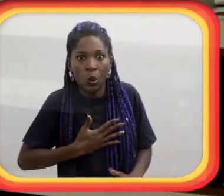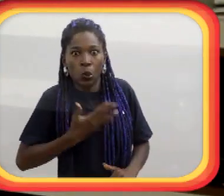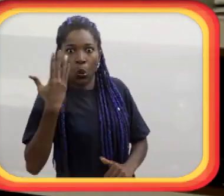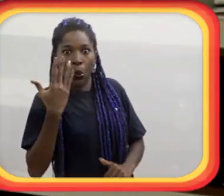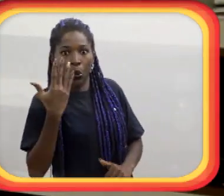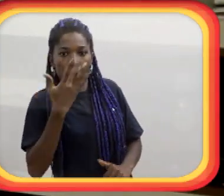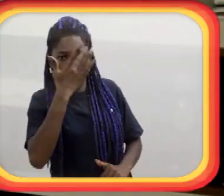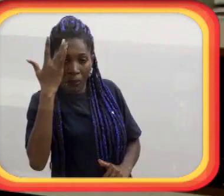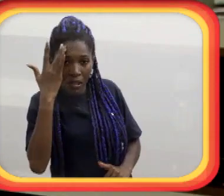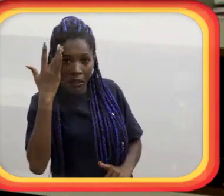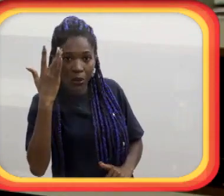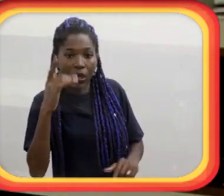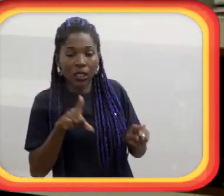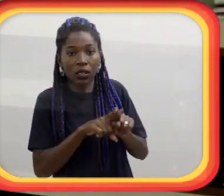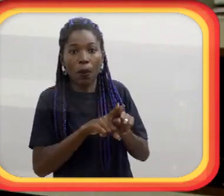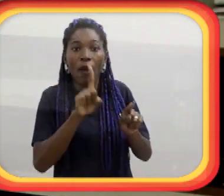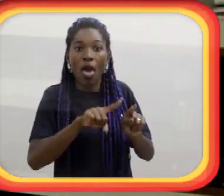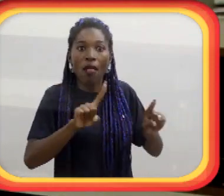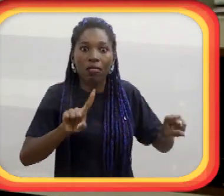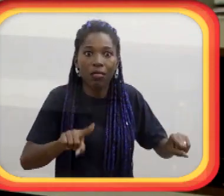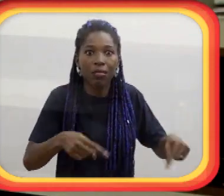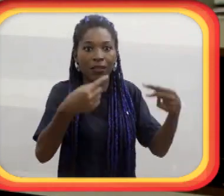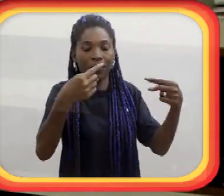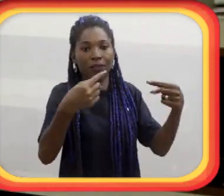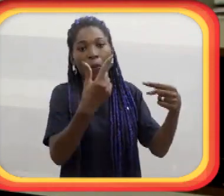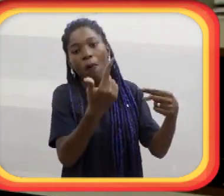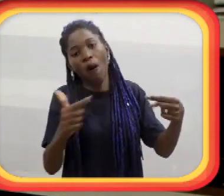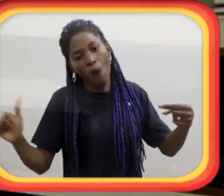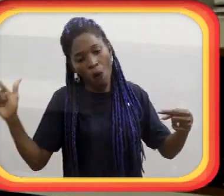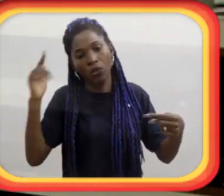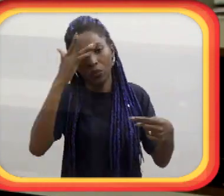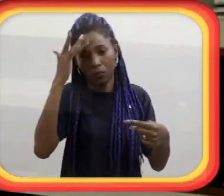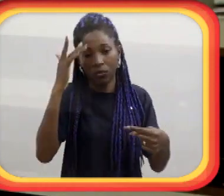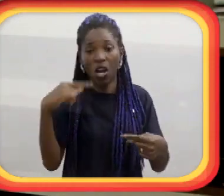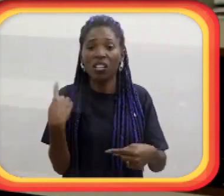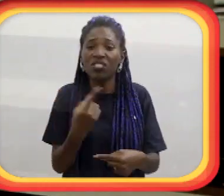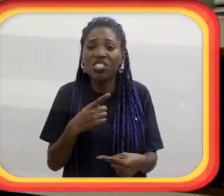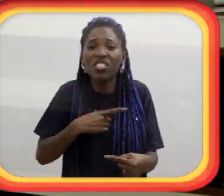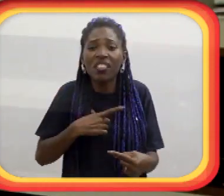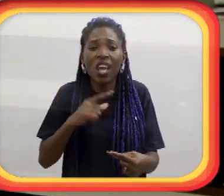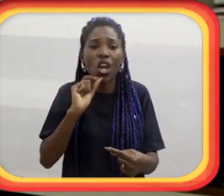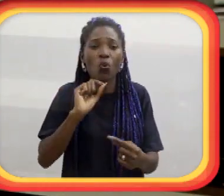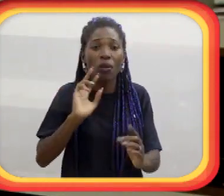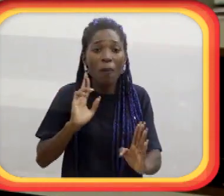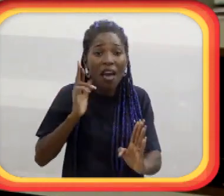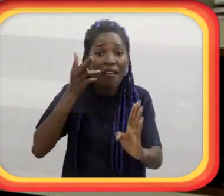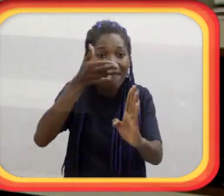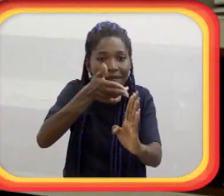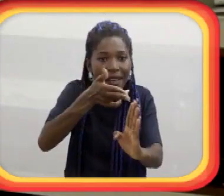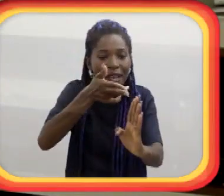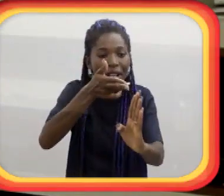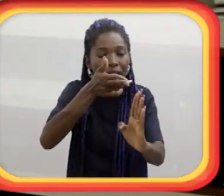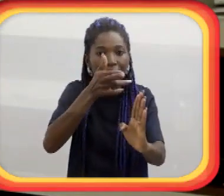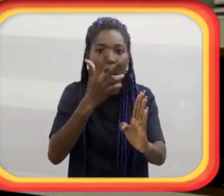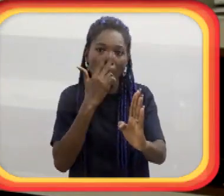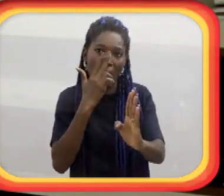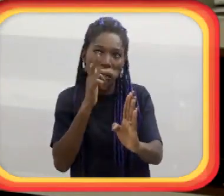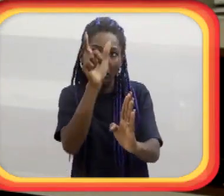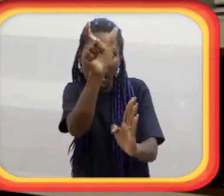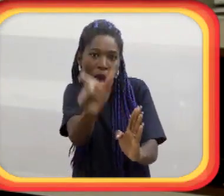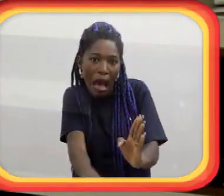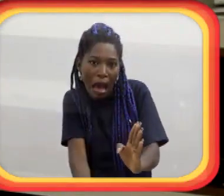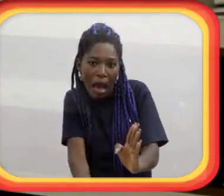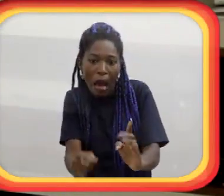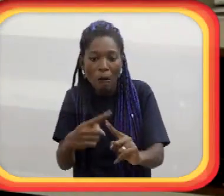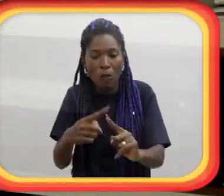assustador para algumas pessoas e extremamente desafiador para outras pessoas. É que a gente tem como referência um determinado padrão de ser humano,